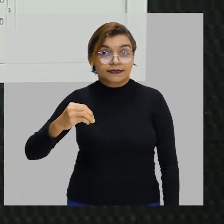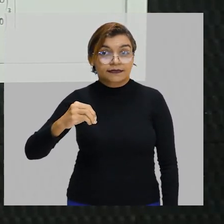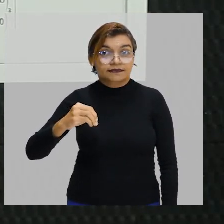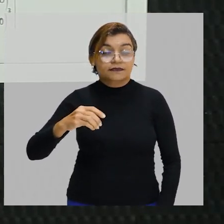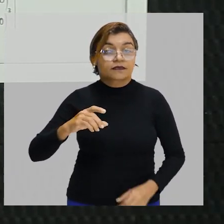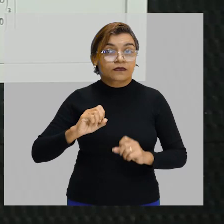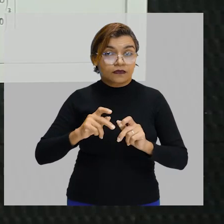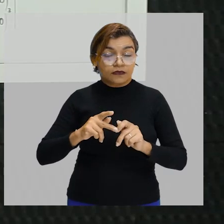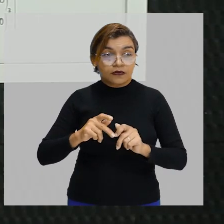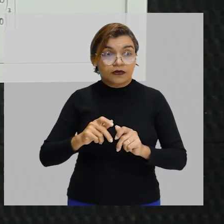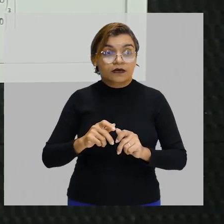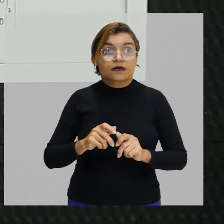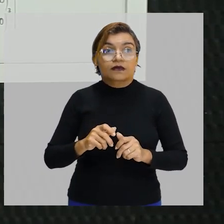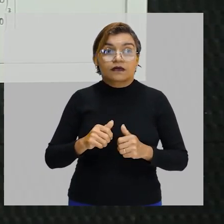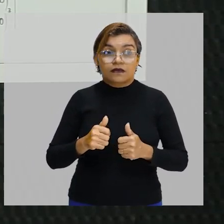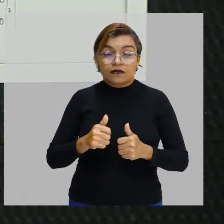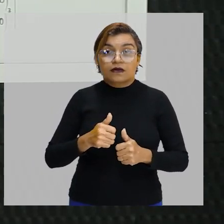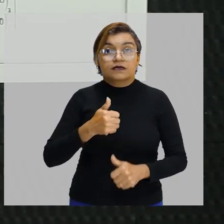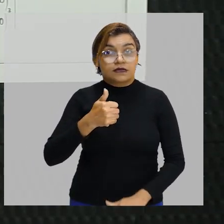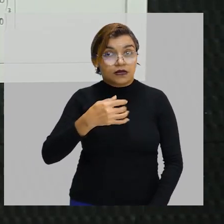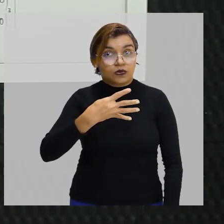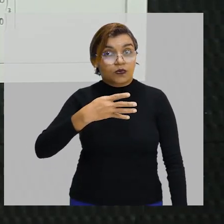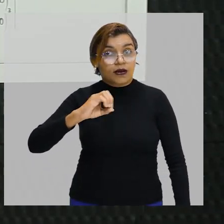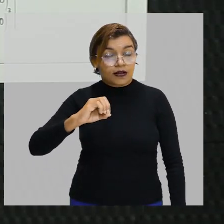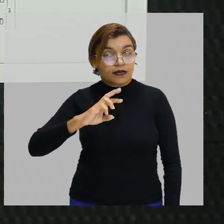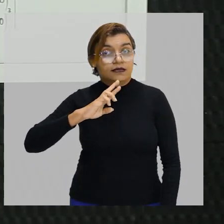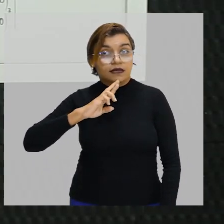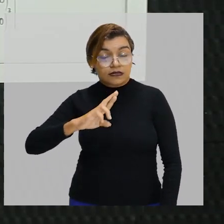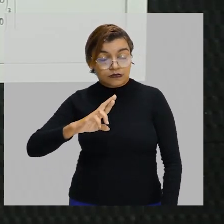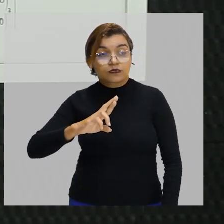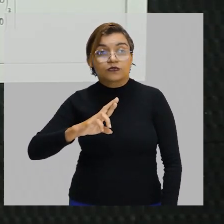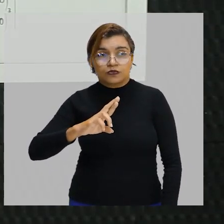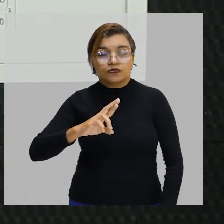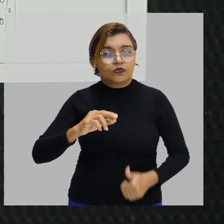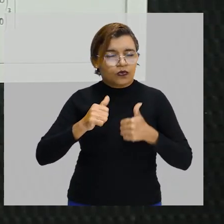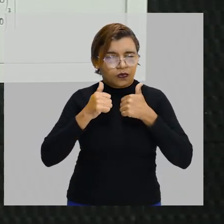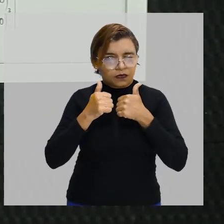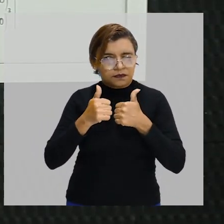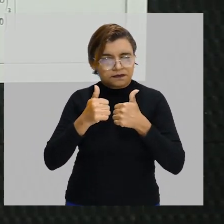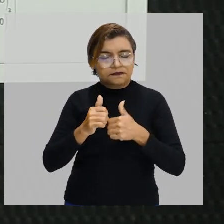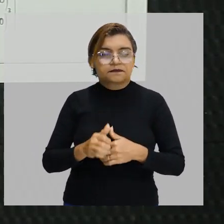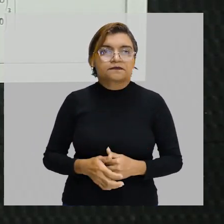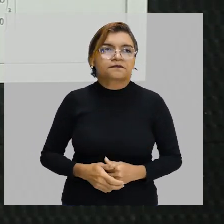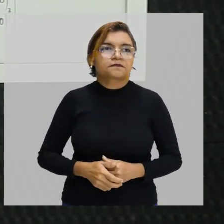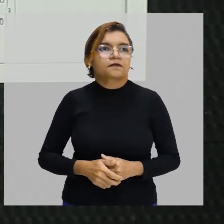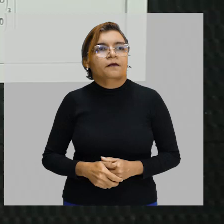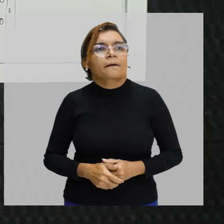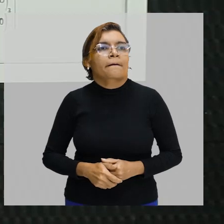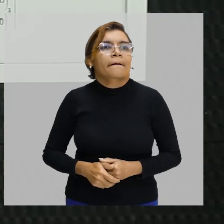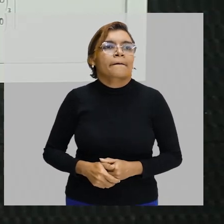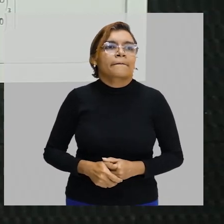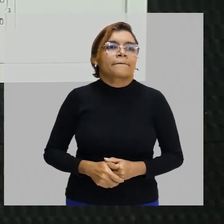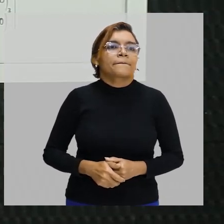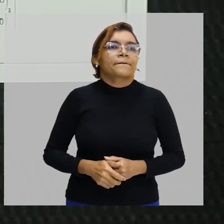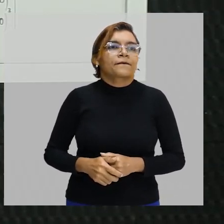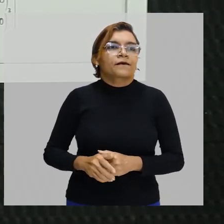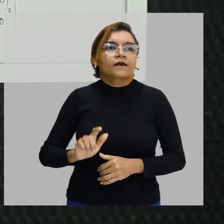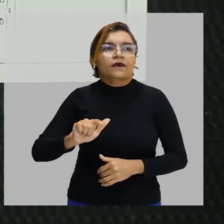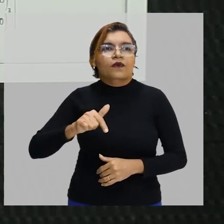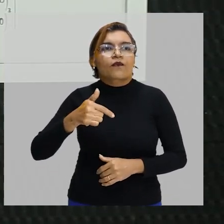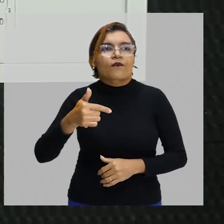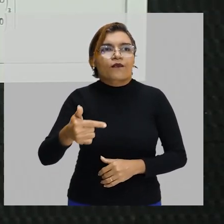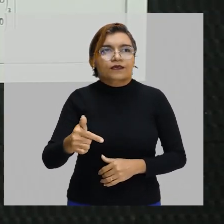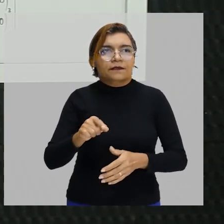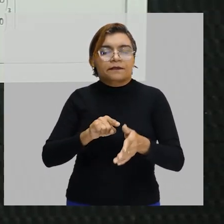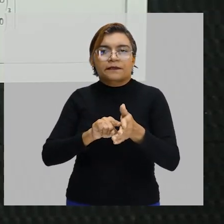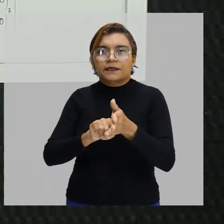Beleza? 140. Respondido aí a questão. Certinho? Beleza, turma? Vamos para a nossa